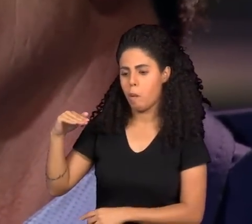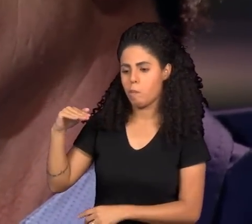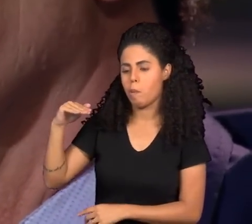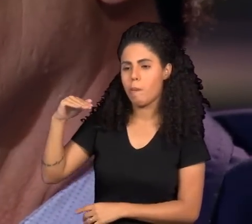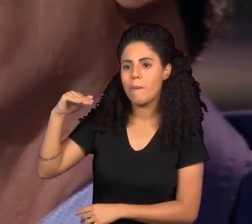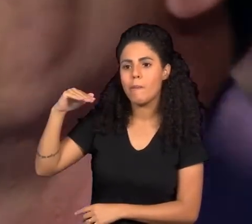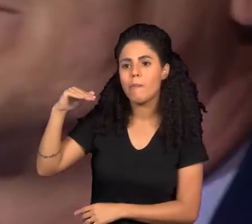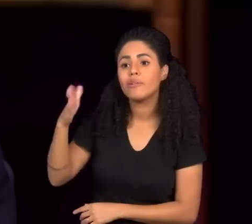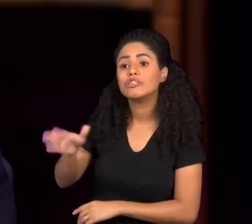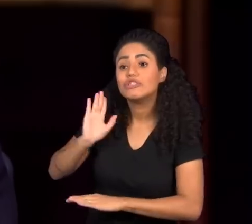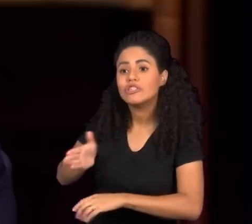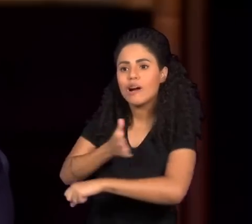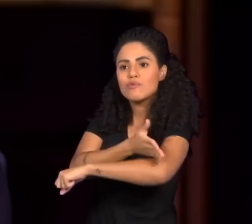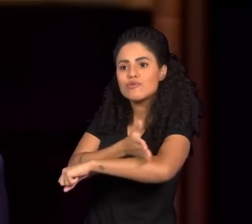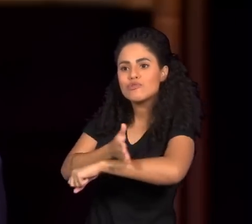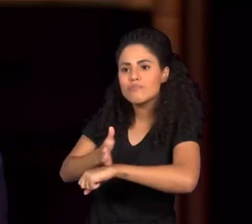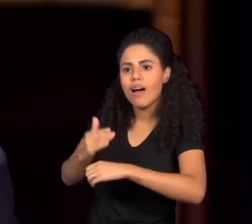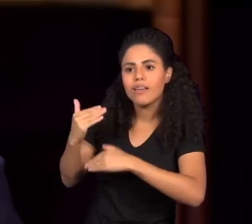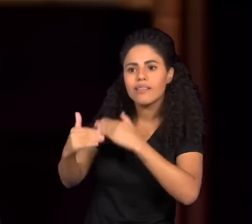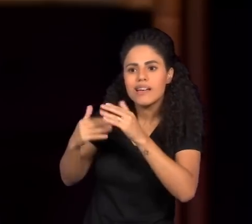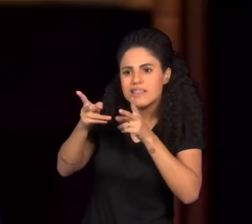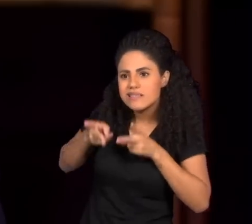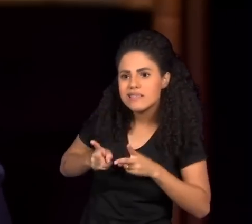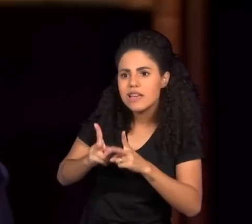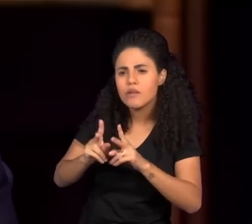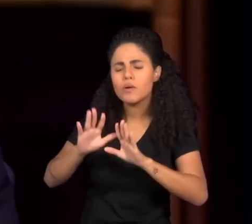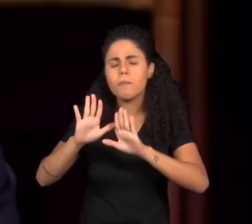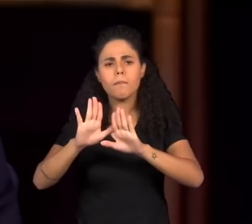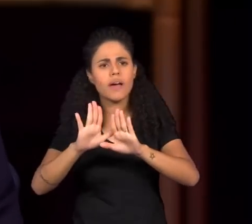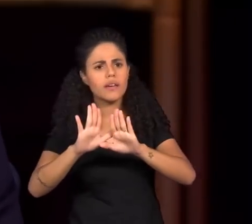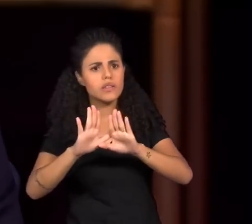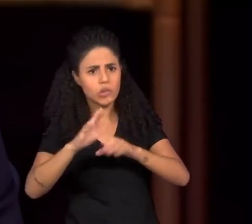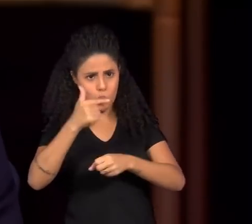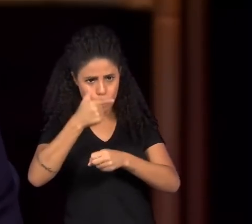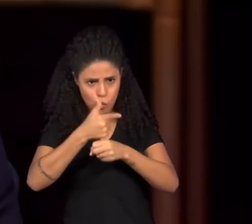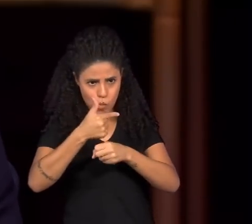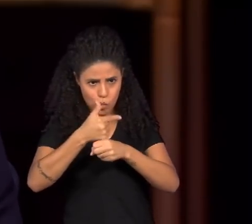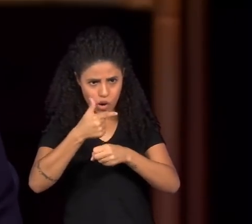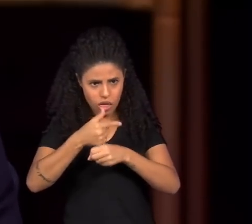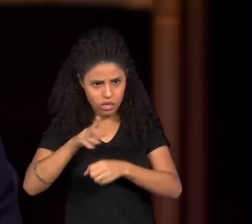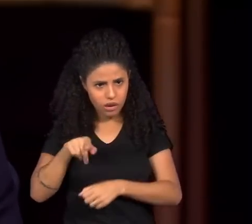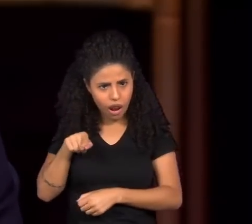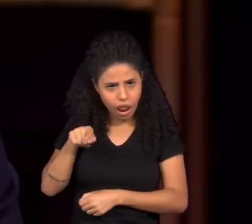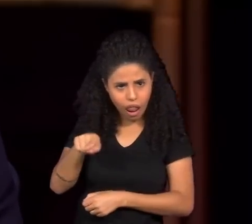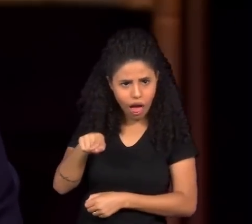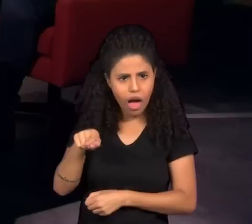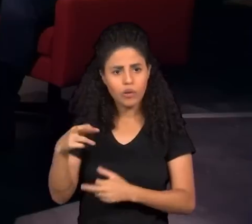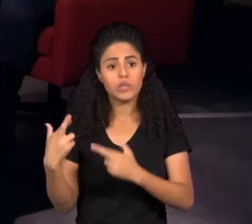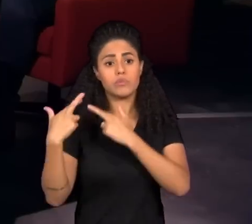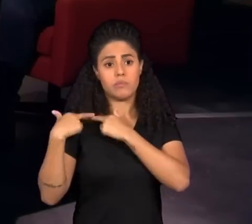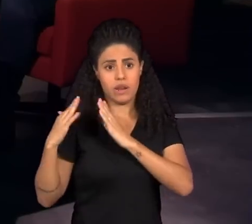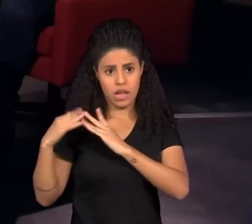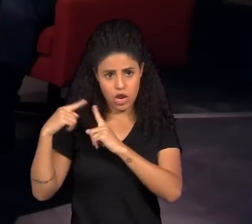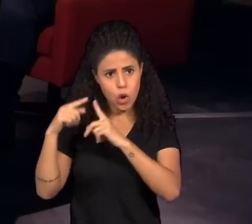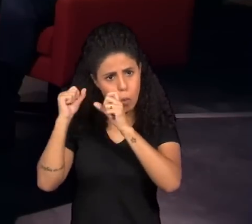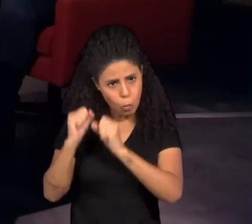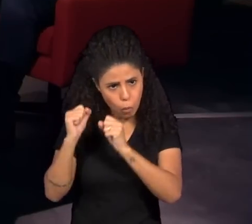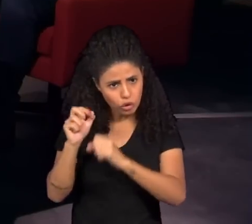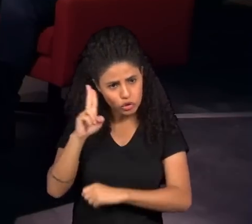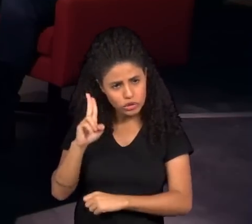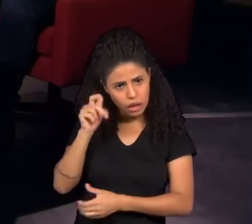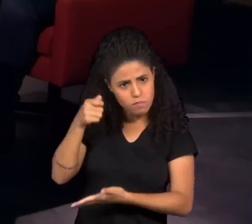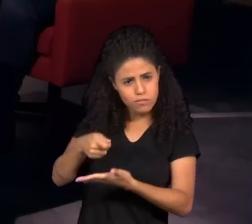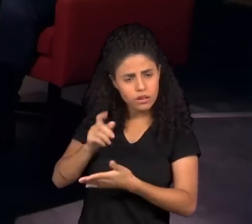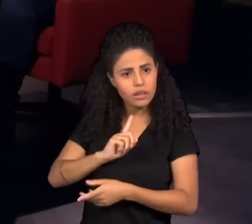comunidade. E o líder religioso, ele pode orientar o voto dos fiéis? Nós, da Igreja Católica,